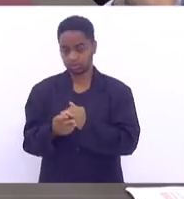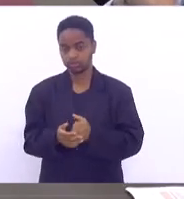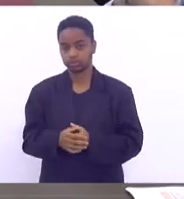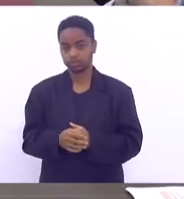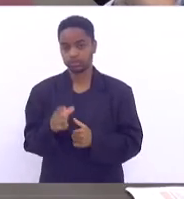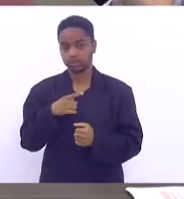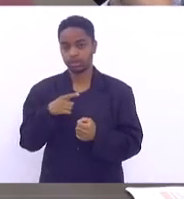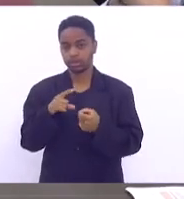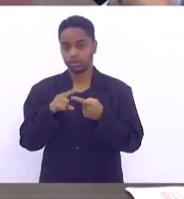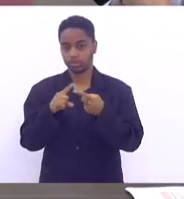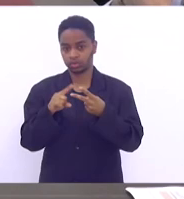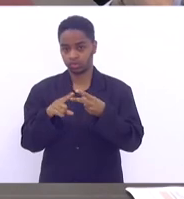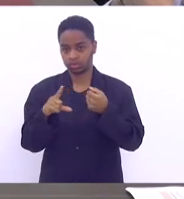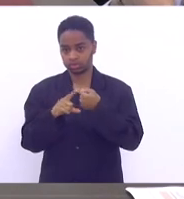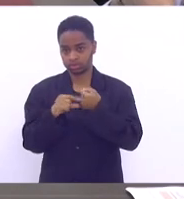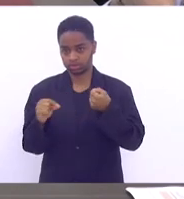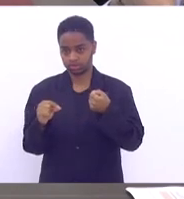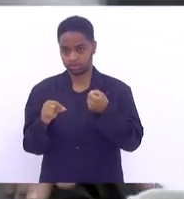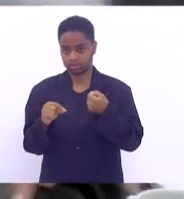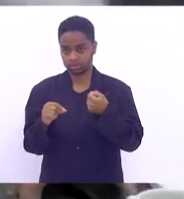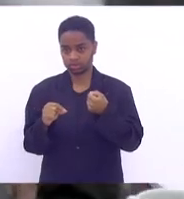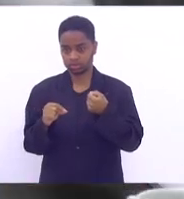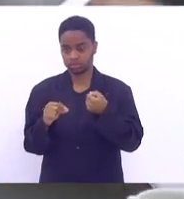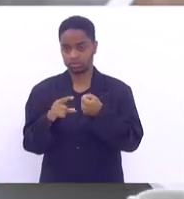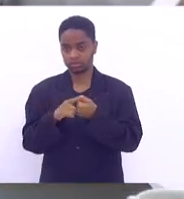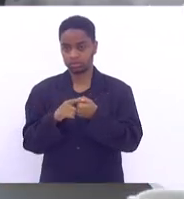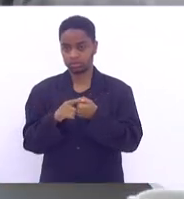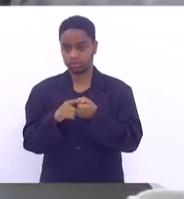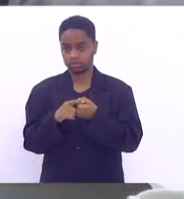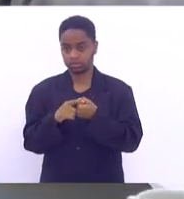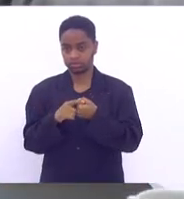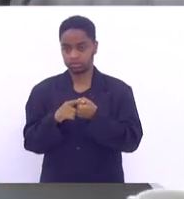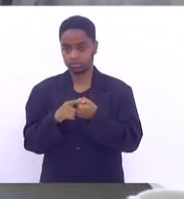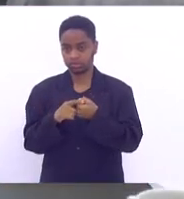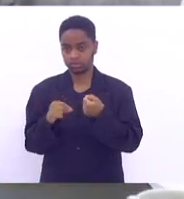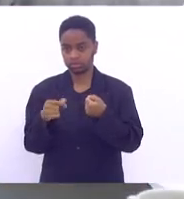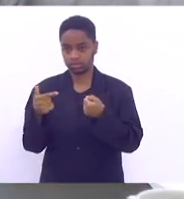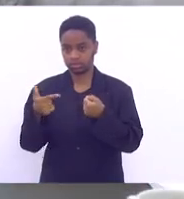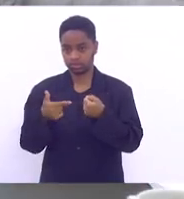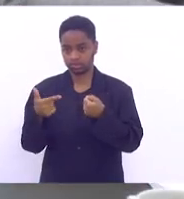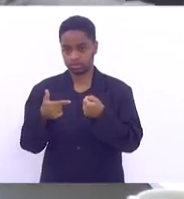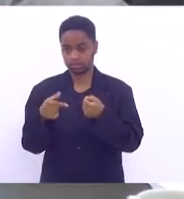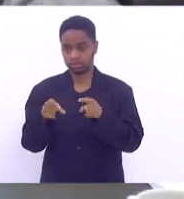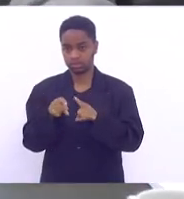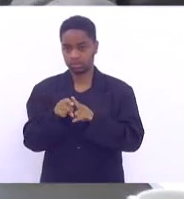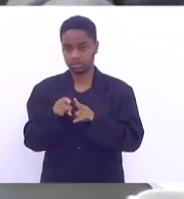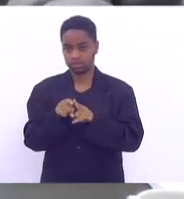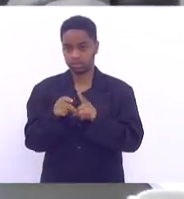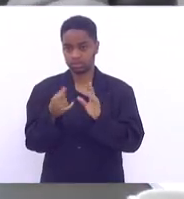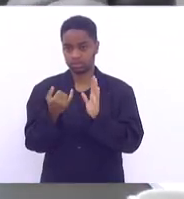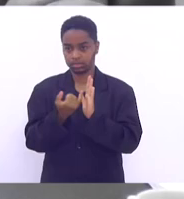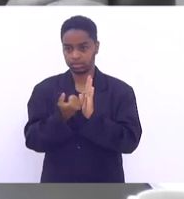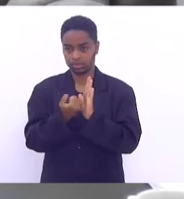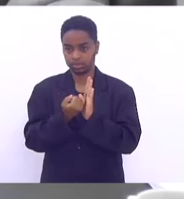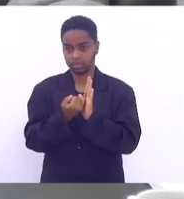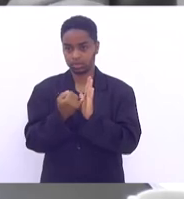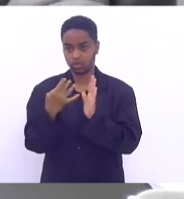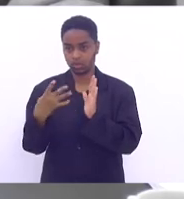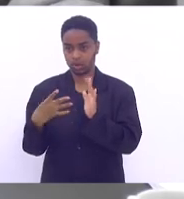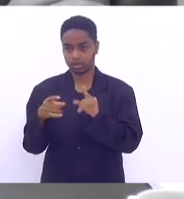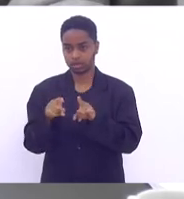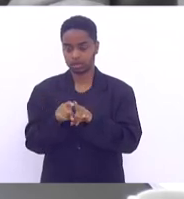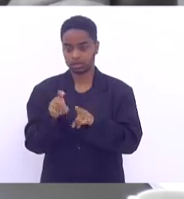dois artigos. O artigo 2º e os seus incisos 4 e 5.